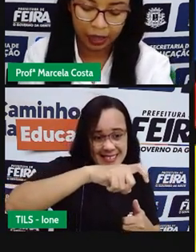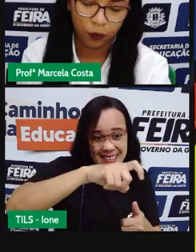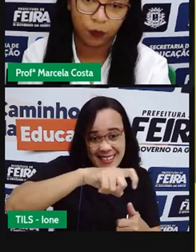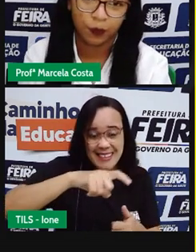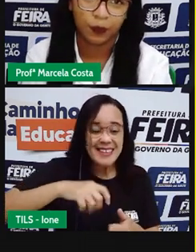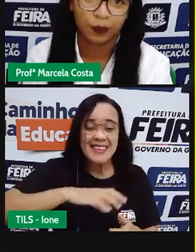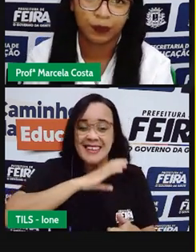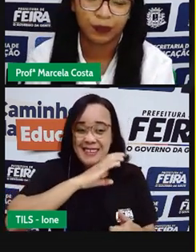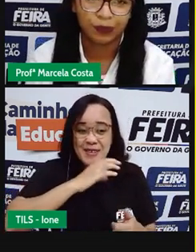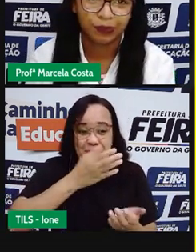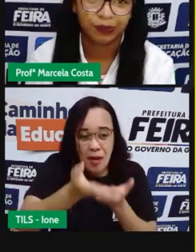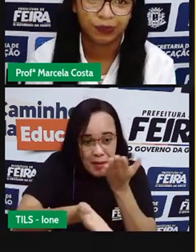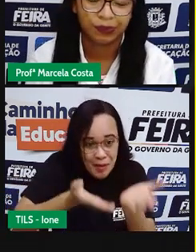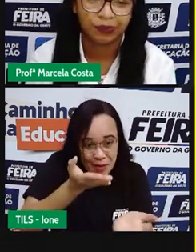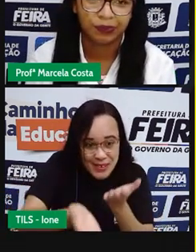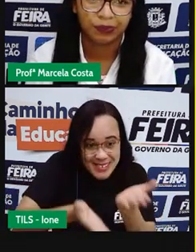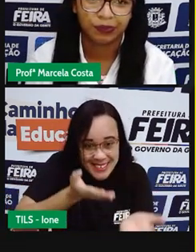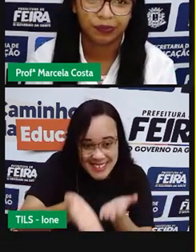Tudo bem ter uma minhoca como animal de estimação.